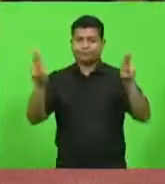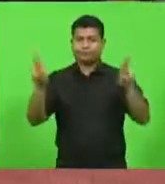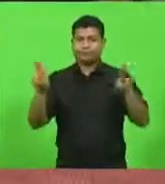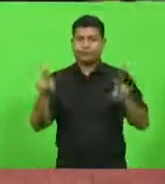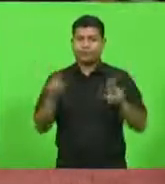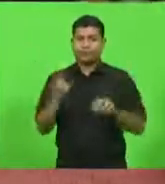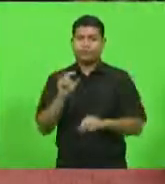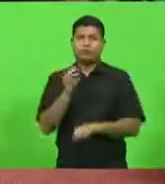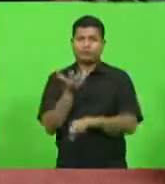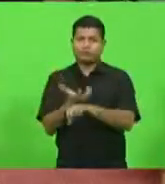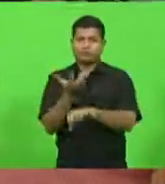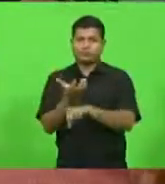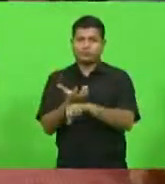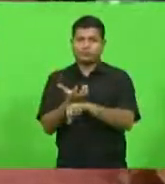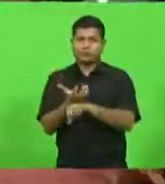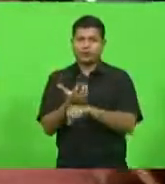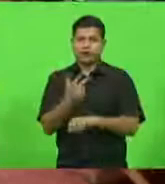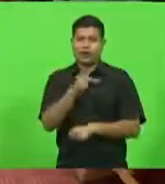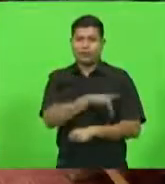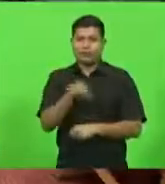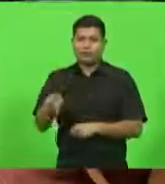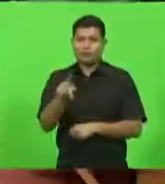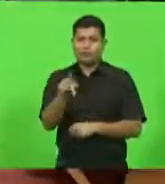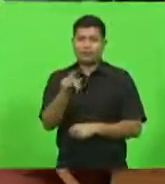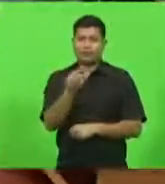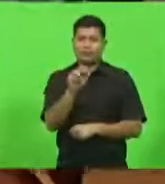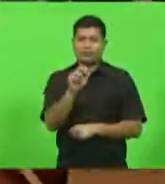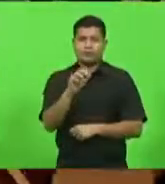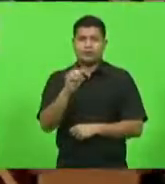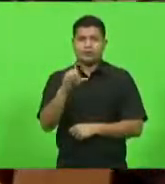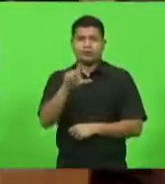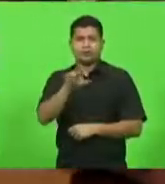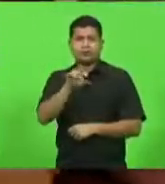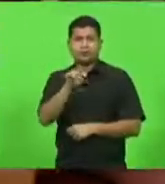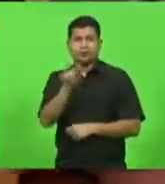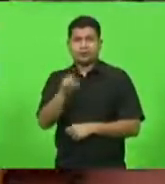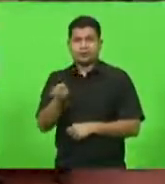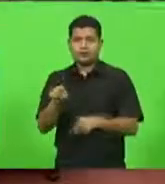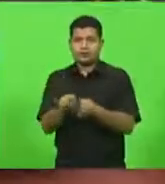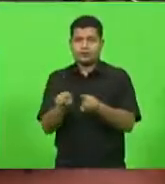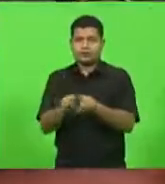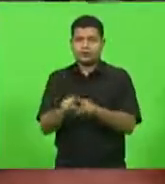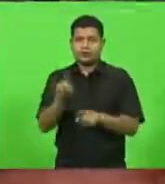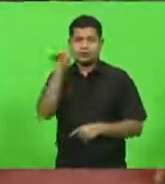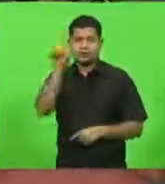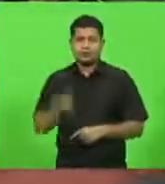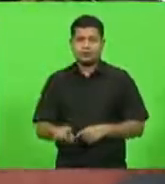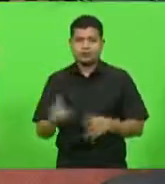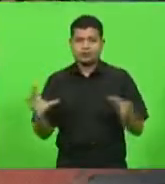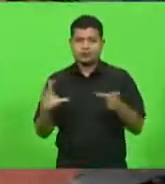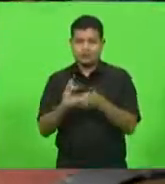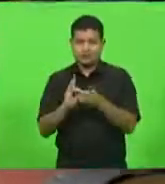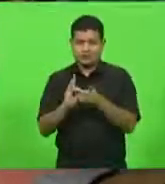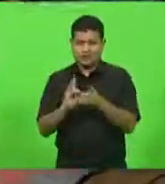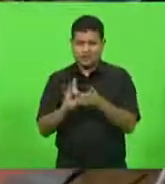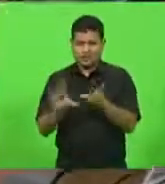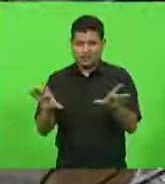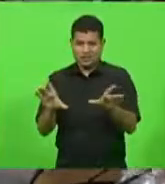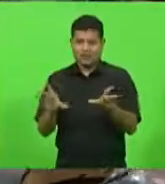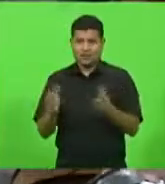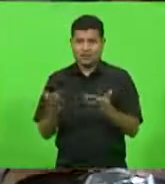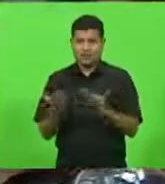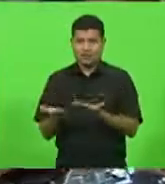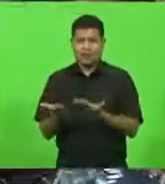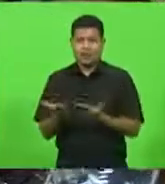UDESC, professor Luiz Coelho. Excelentíssima senhora diretora do DETRAN do Estado de Santa Catarina, delegada Sandra